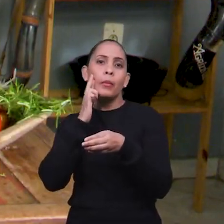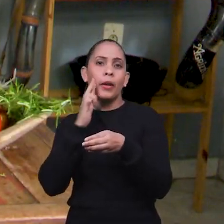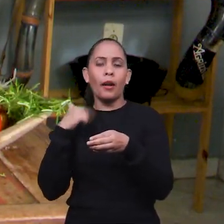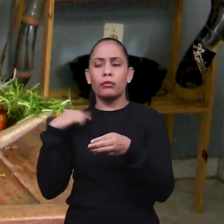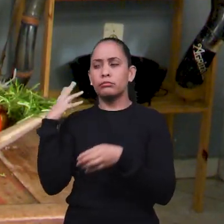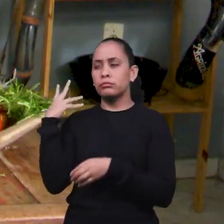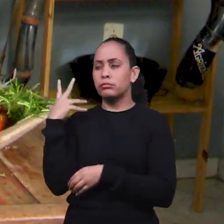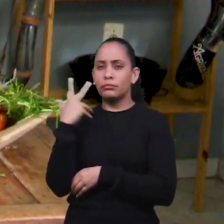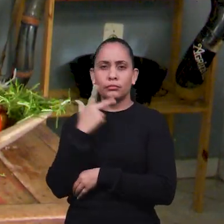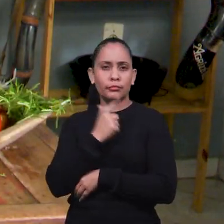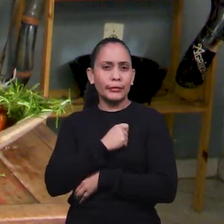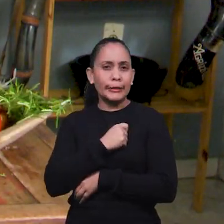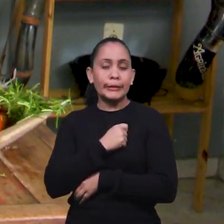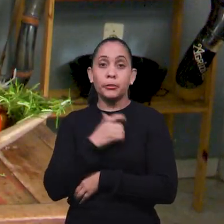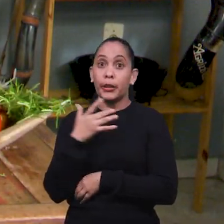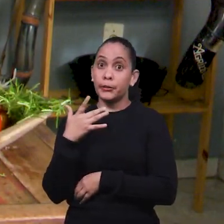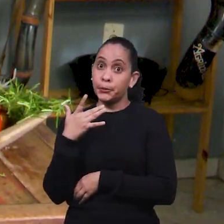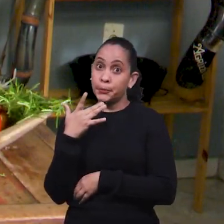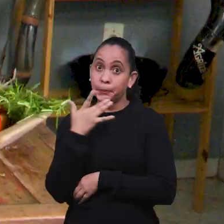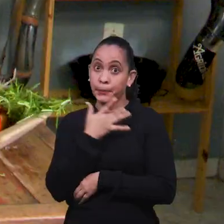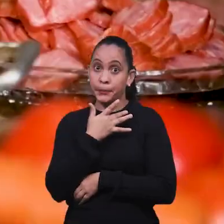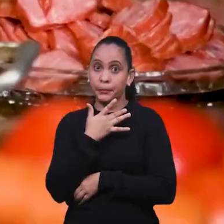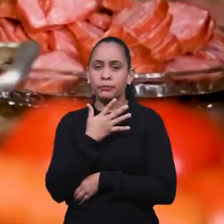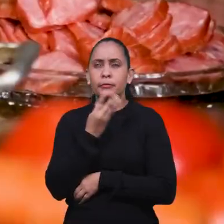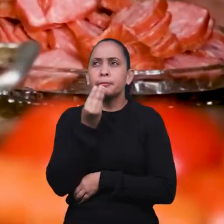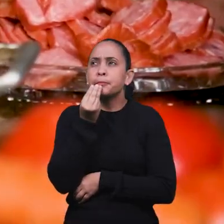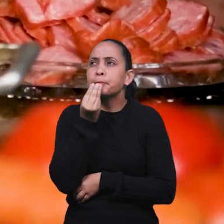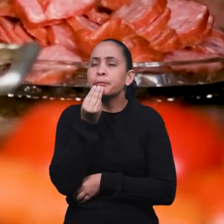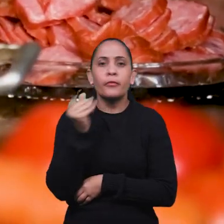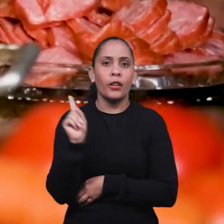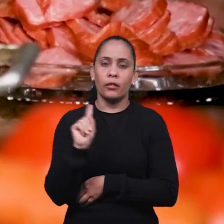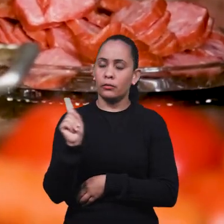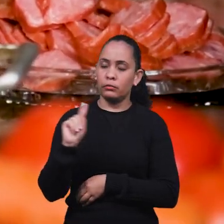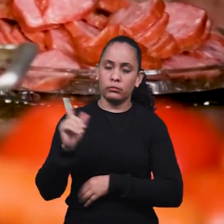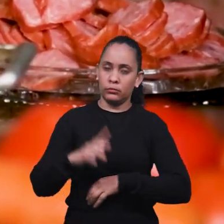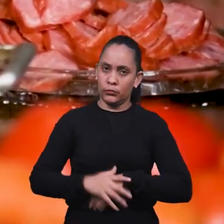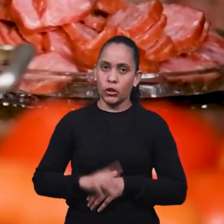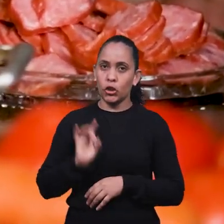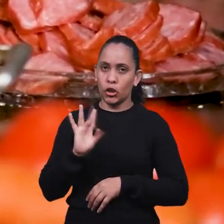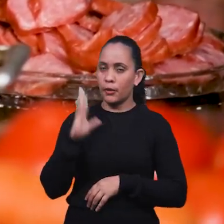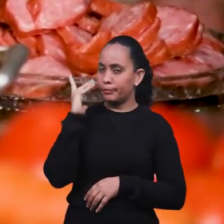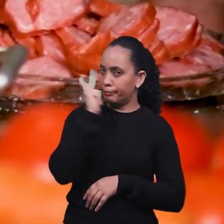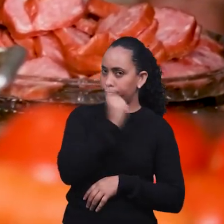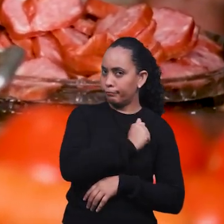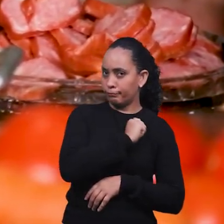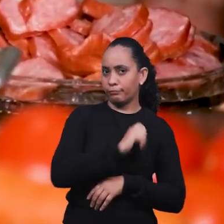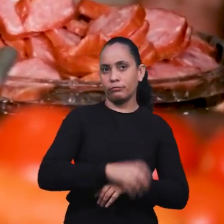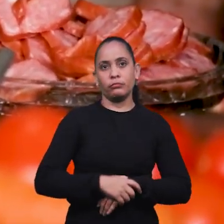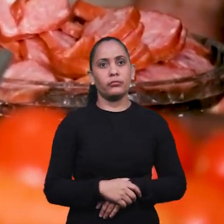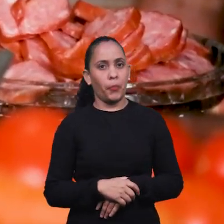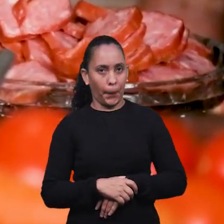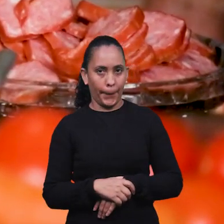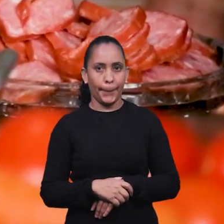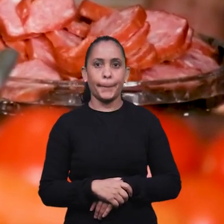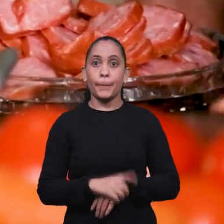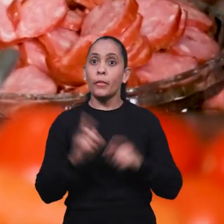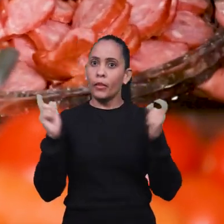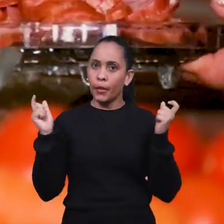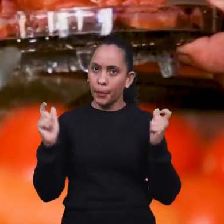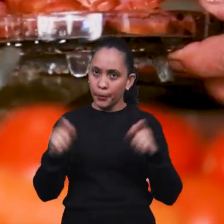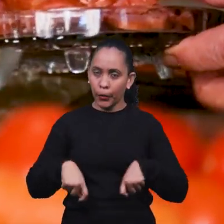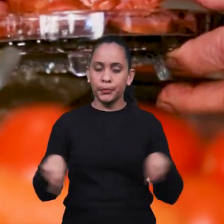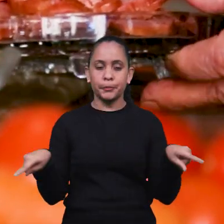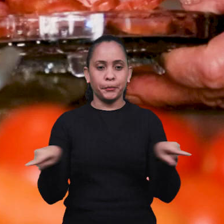gosto de beterraba o nosso molho, não. Mas é muito bom. Vou botar bastante. A senhora pode colocar na